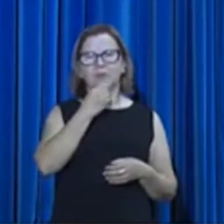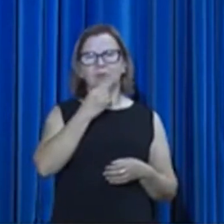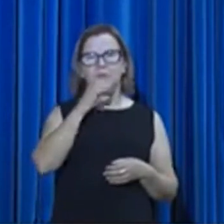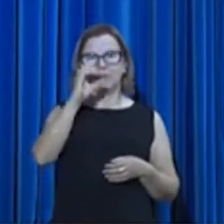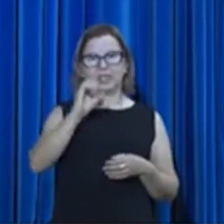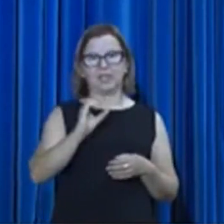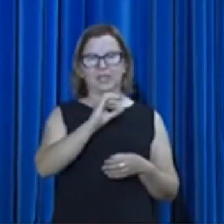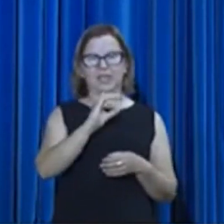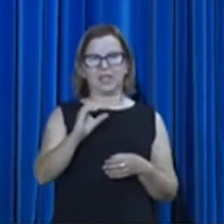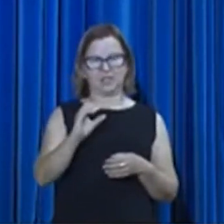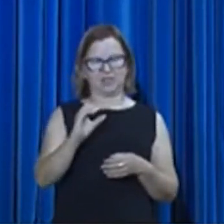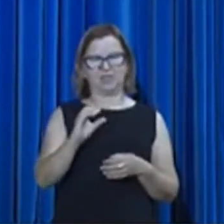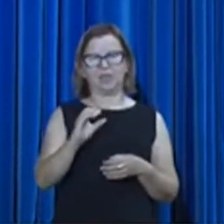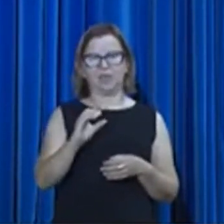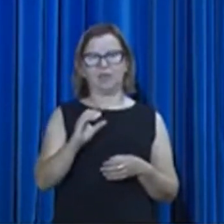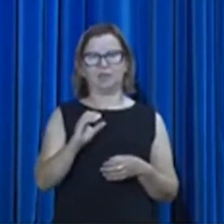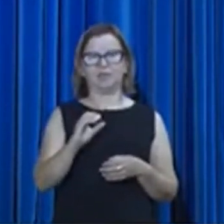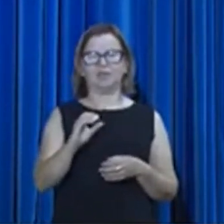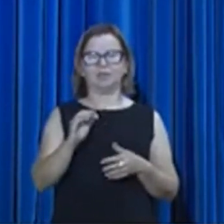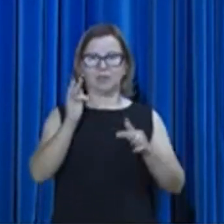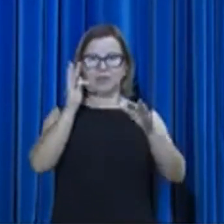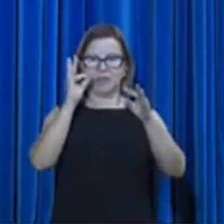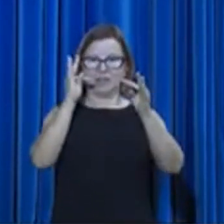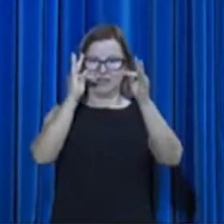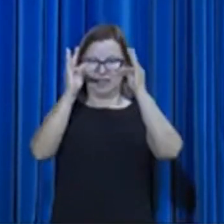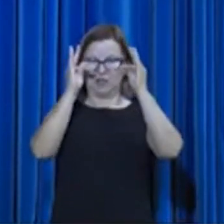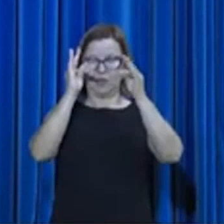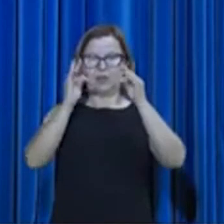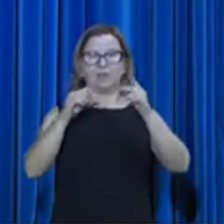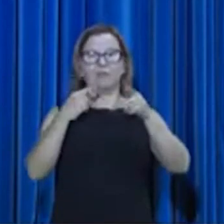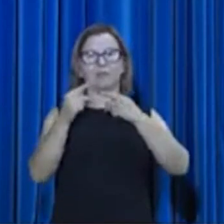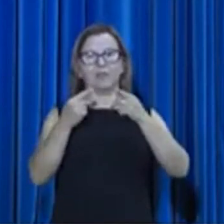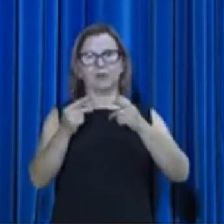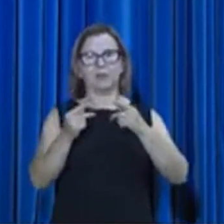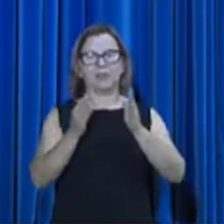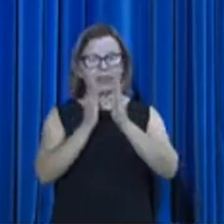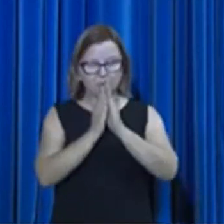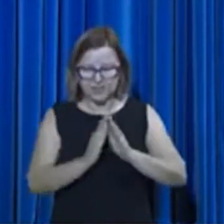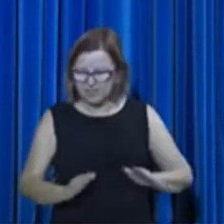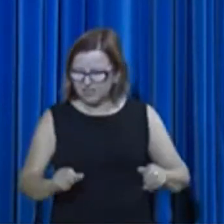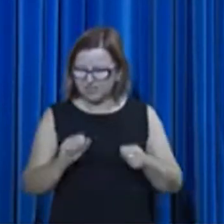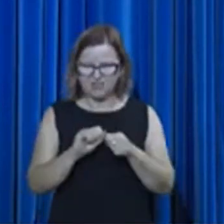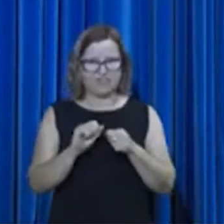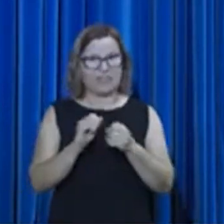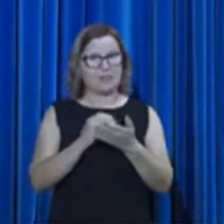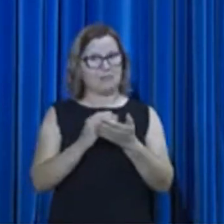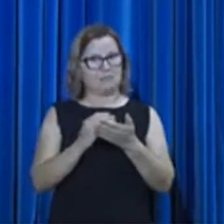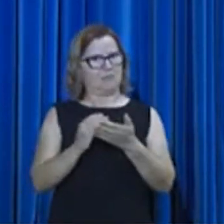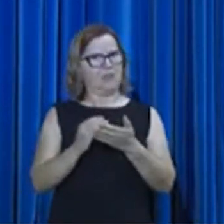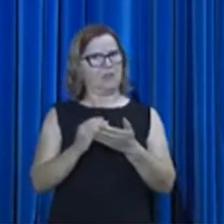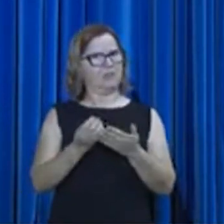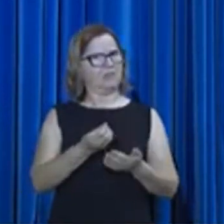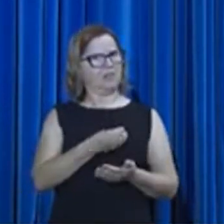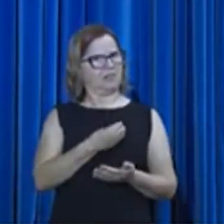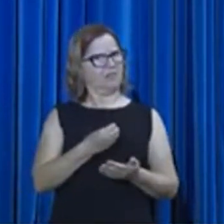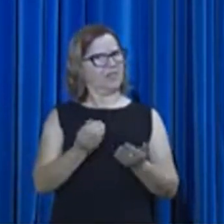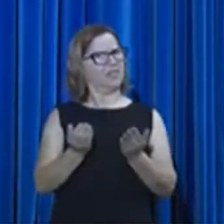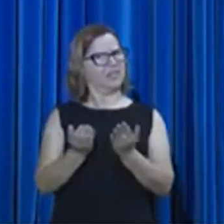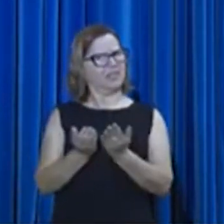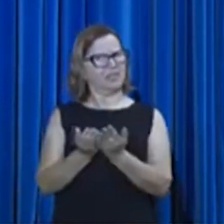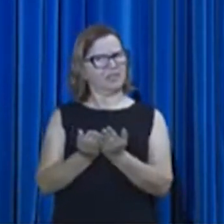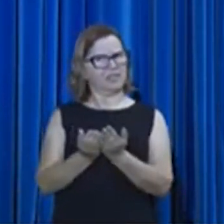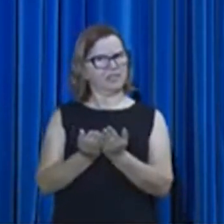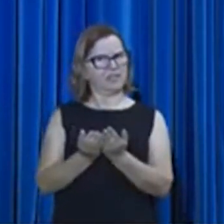viveu no século XX, ele diz o seguinte: a adoração não faz parte da vida cristã. A